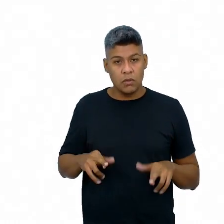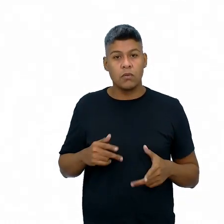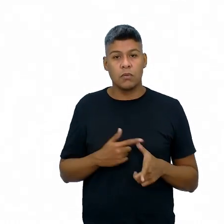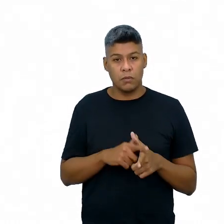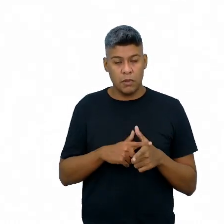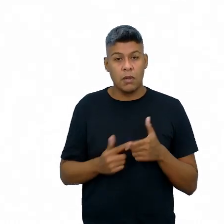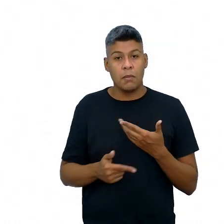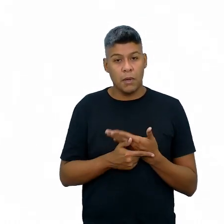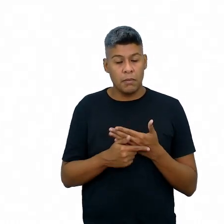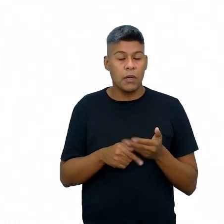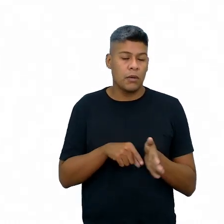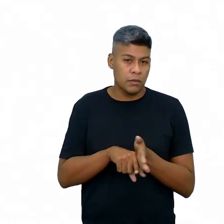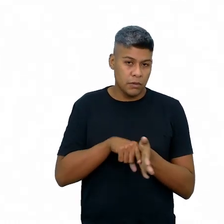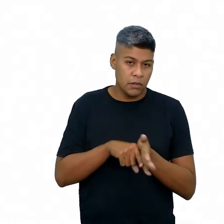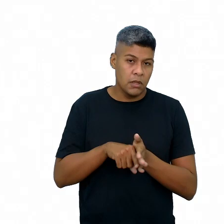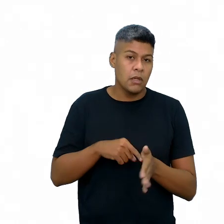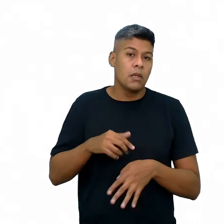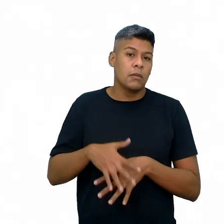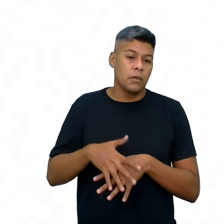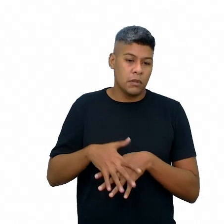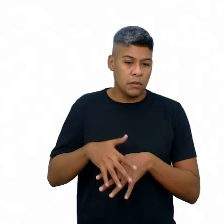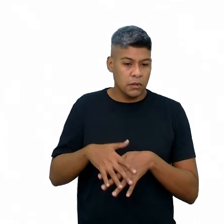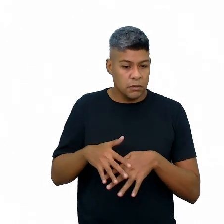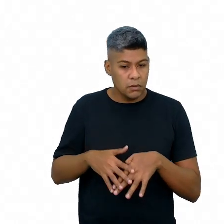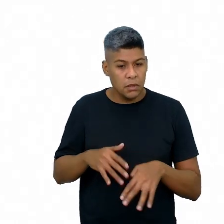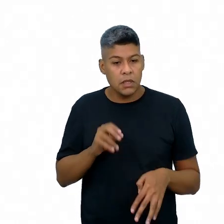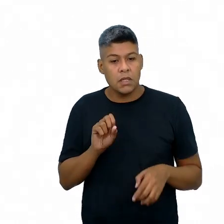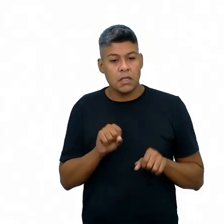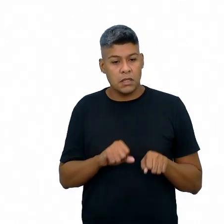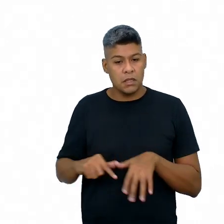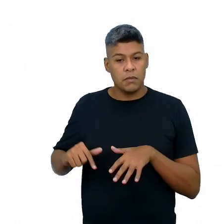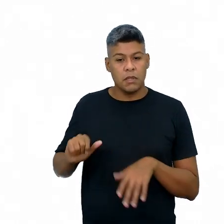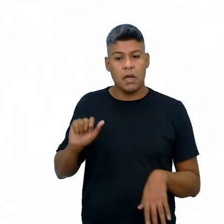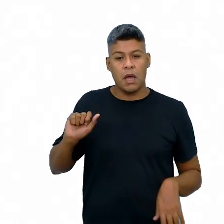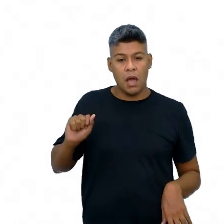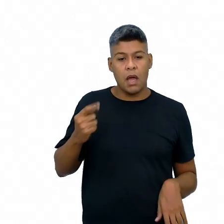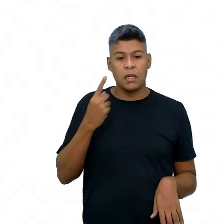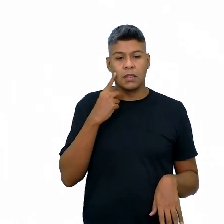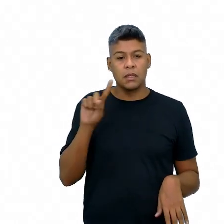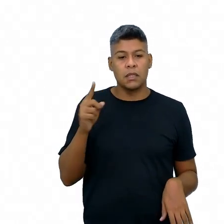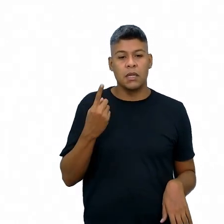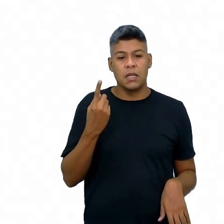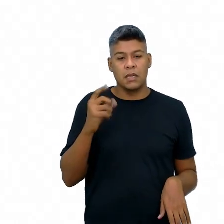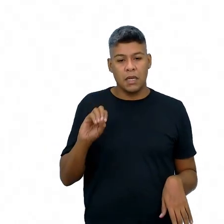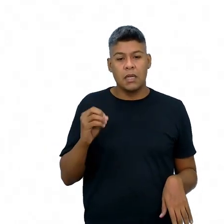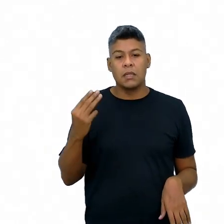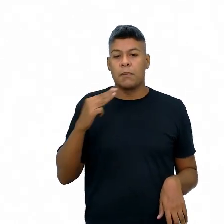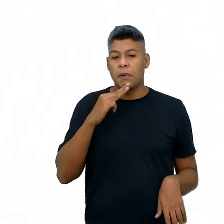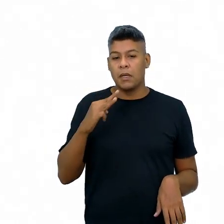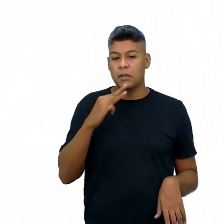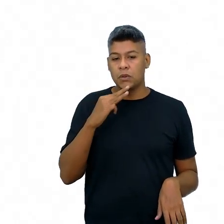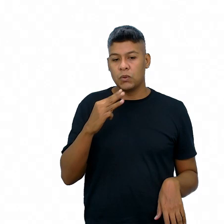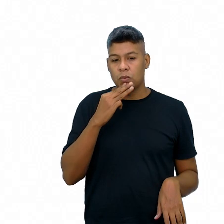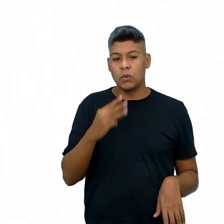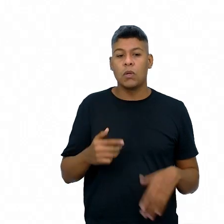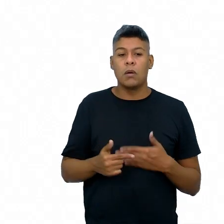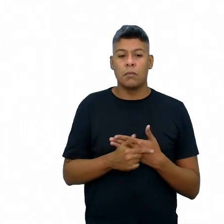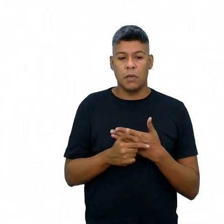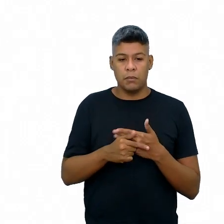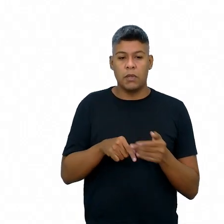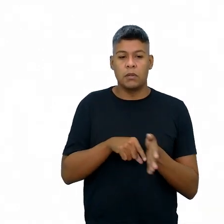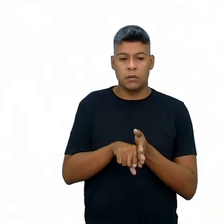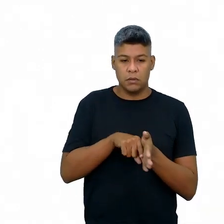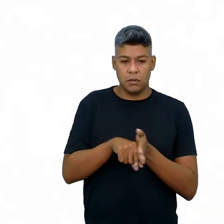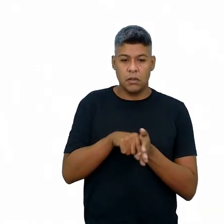o papel da investigação matemática, que foi na semana A de 10/3, a transmissão de etapa, né? O papel da